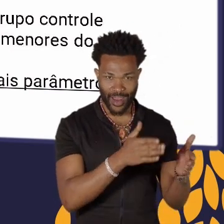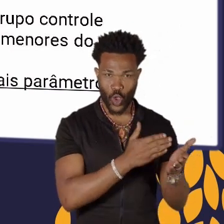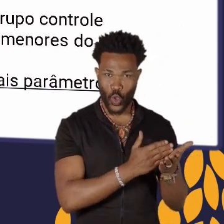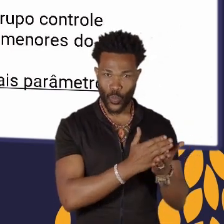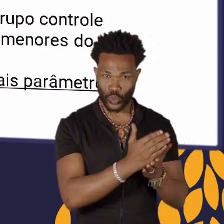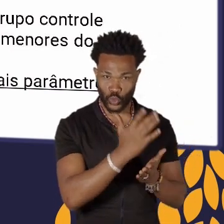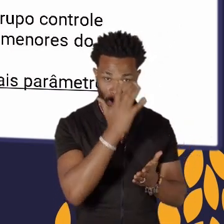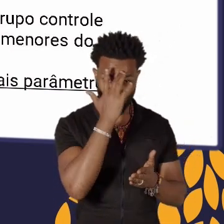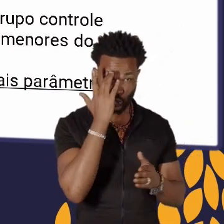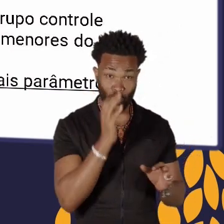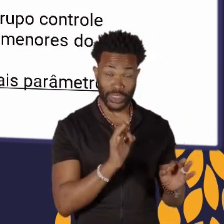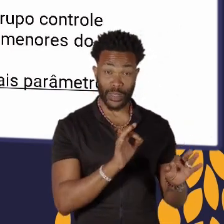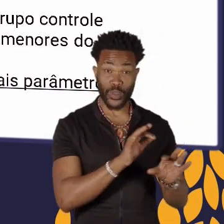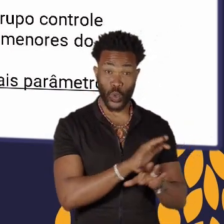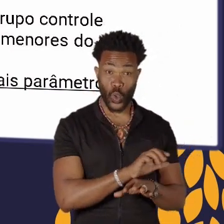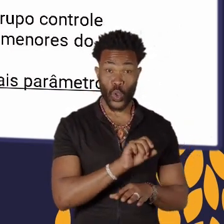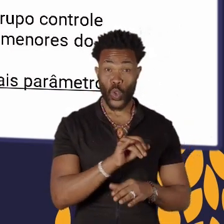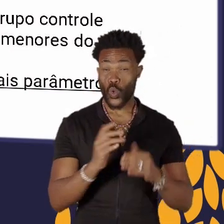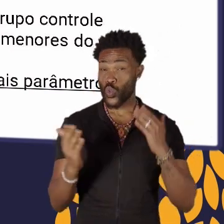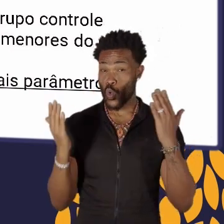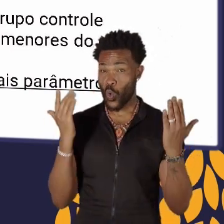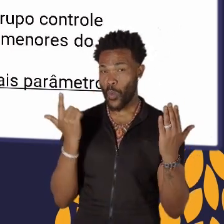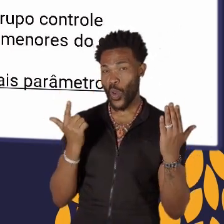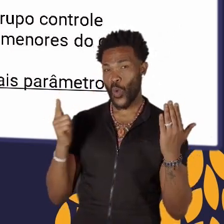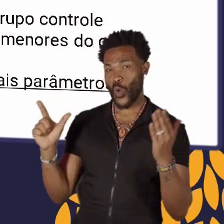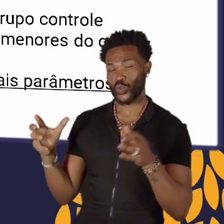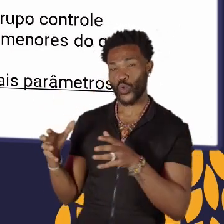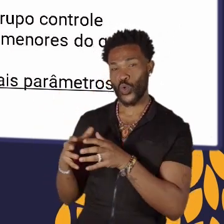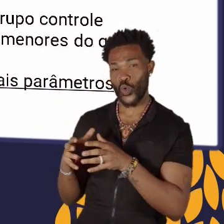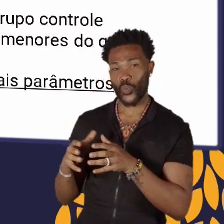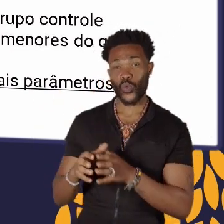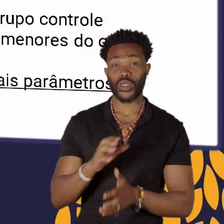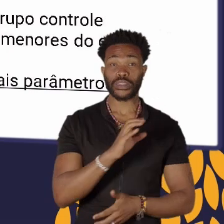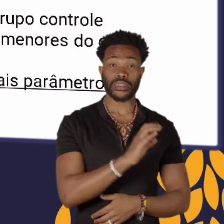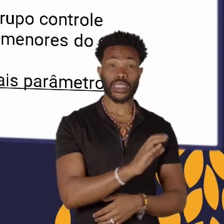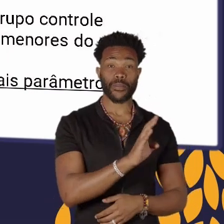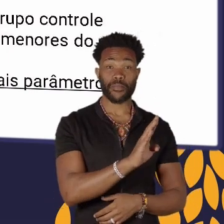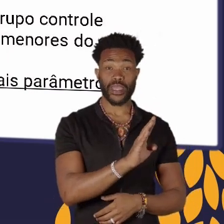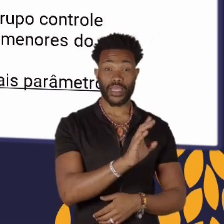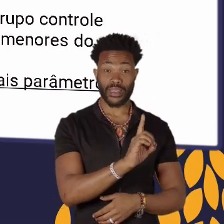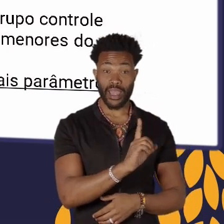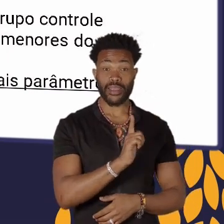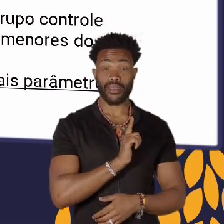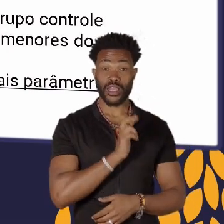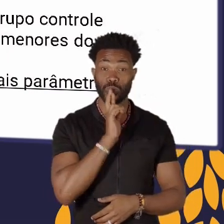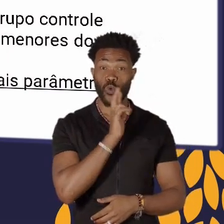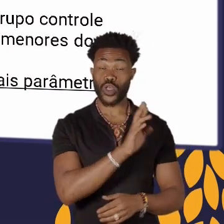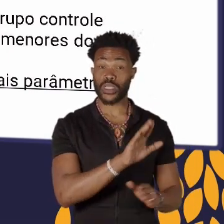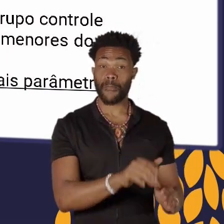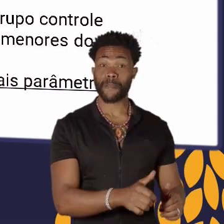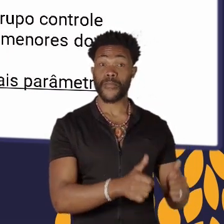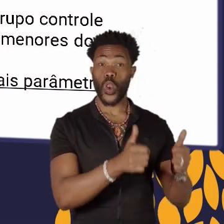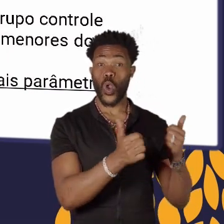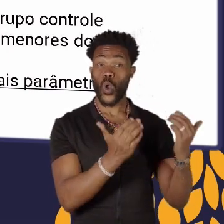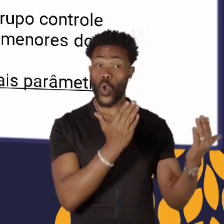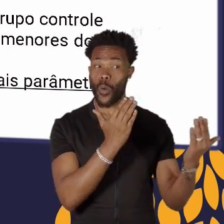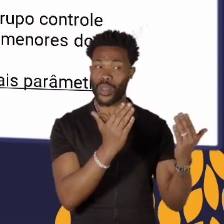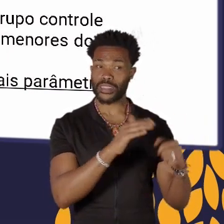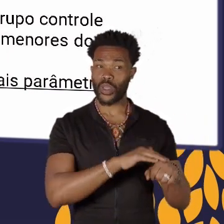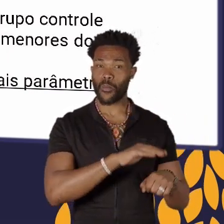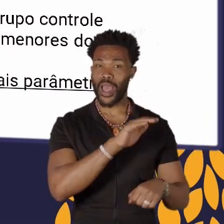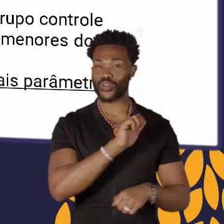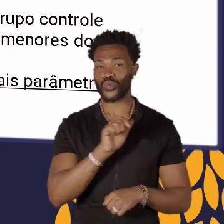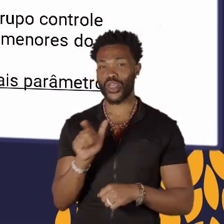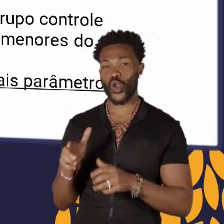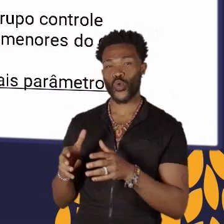e quem terminou, sem comparar com o outro grupo, o grupo CBD ele apresenta melhores resultados em mais parâmetros do que o grupo